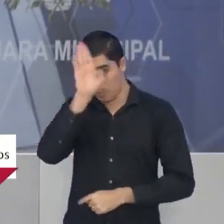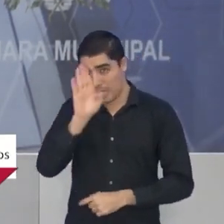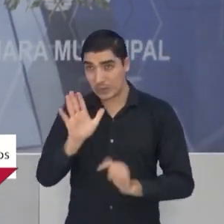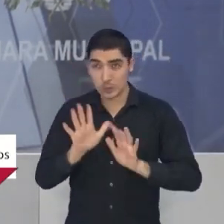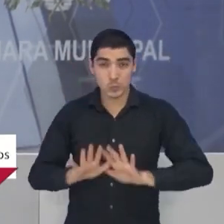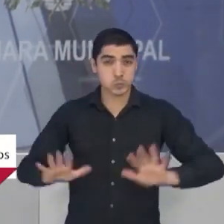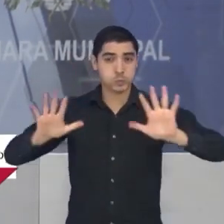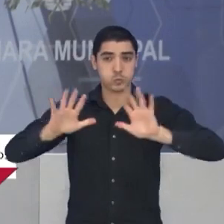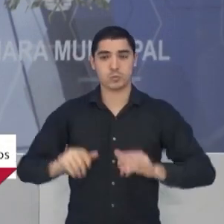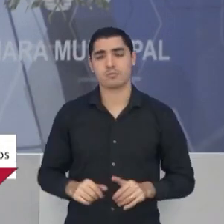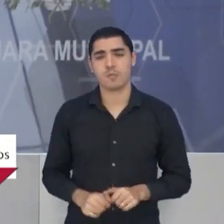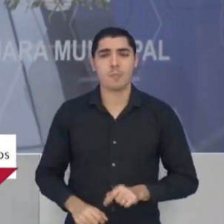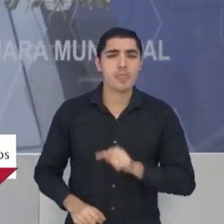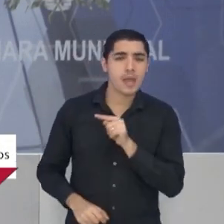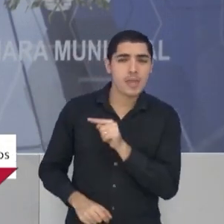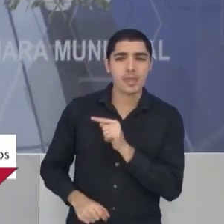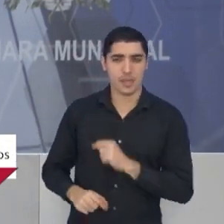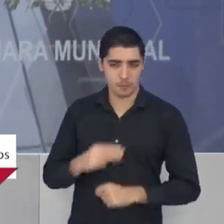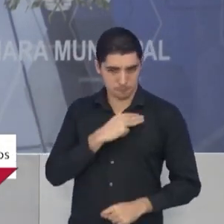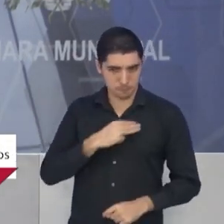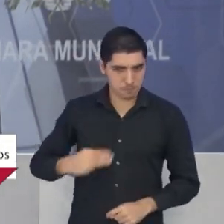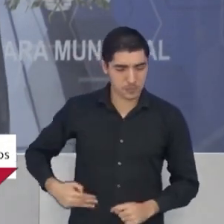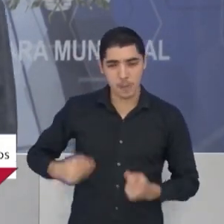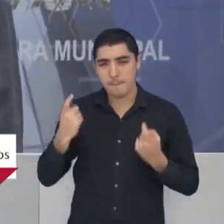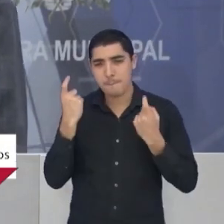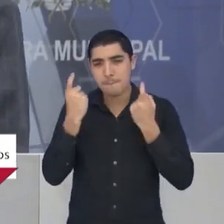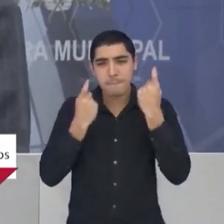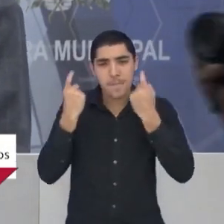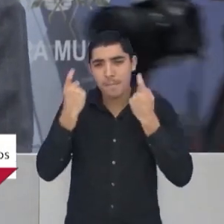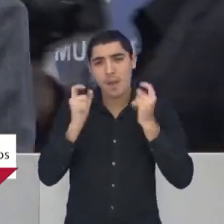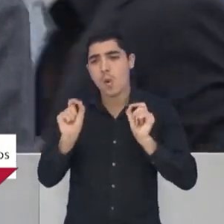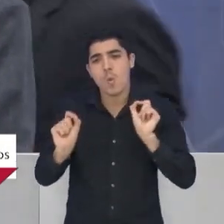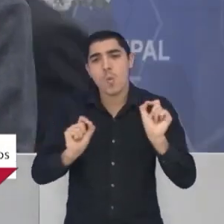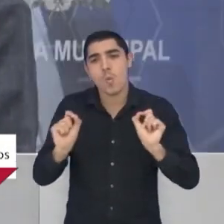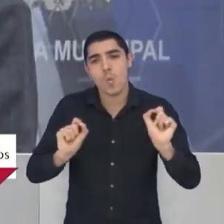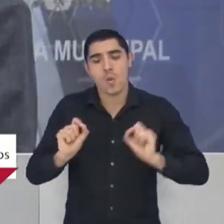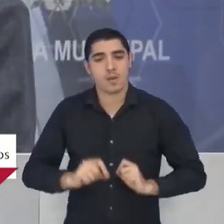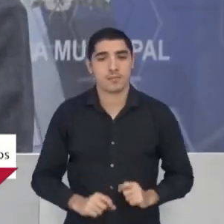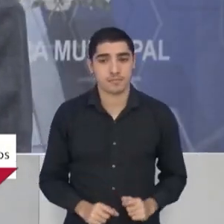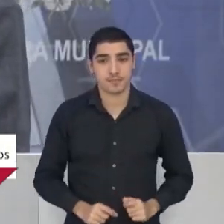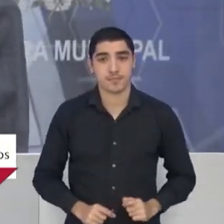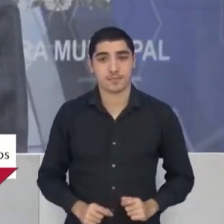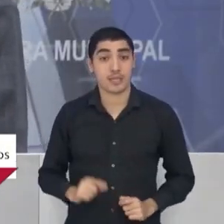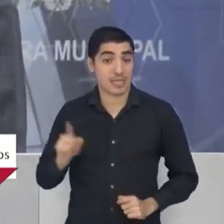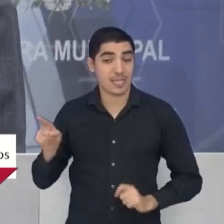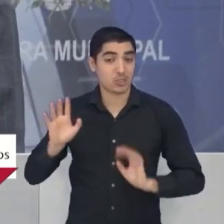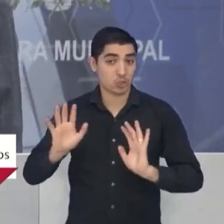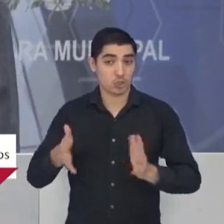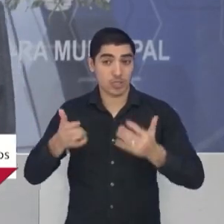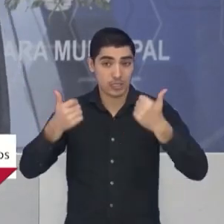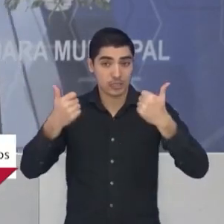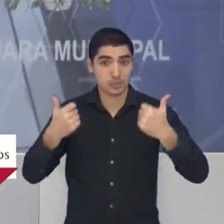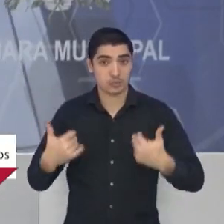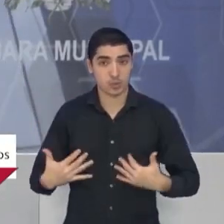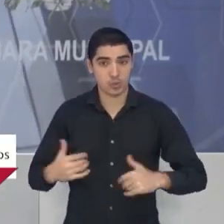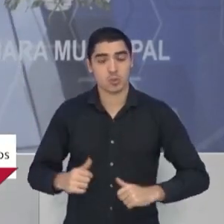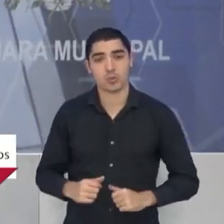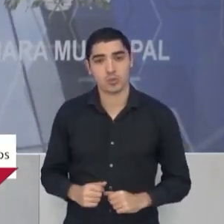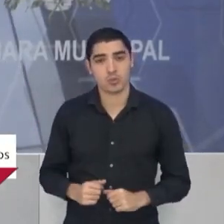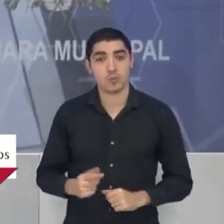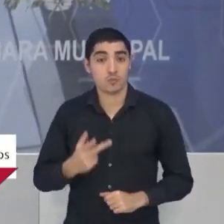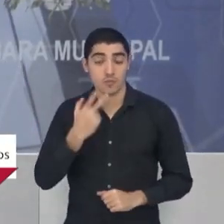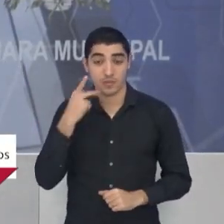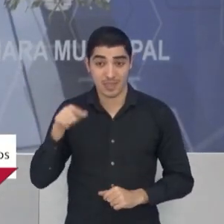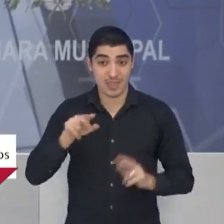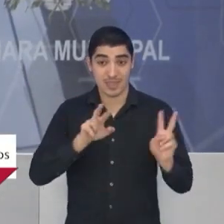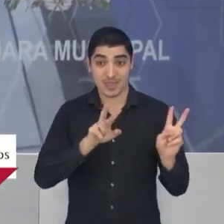preocupação que o ministro Barroso nos expôs eh e ele elegeu esse tema como